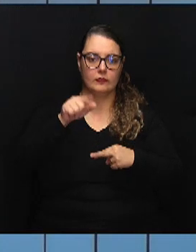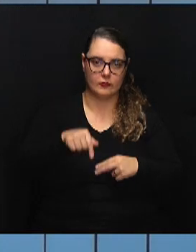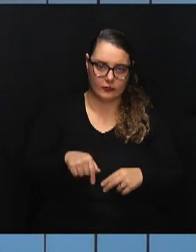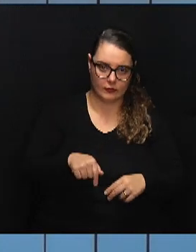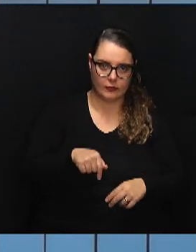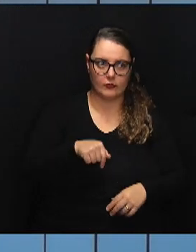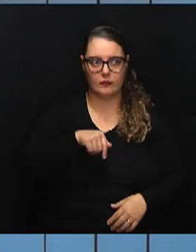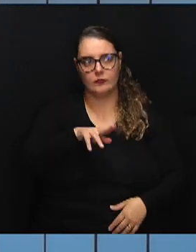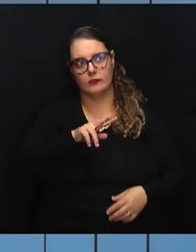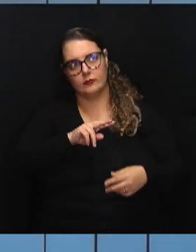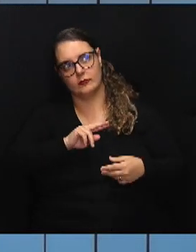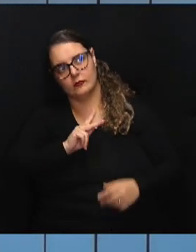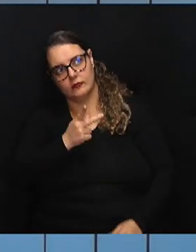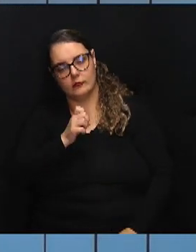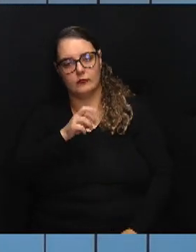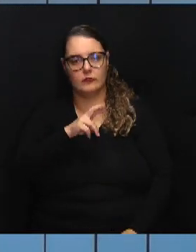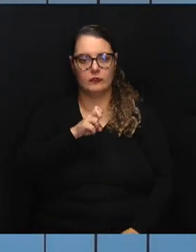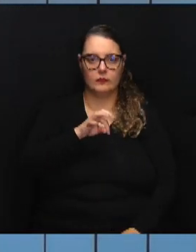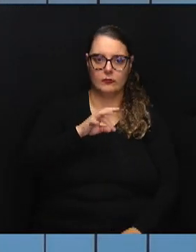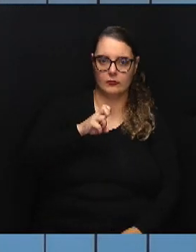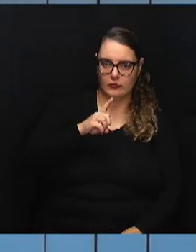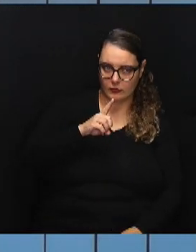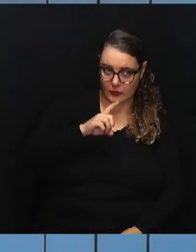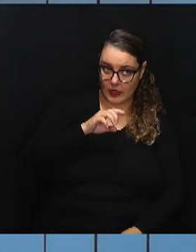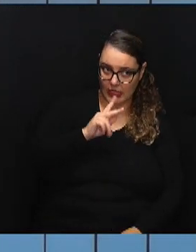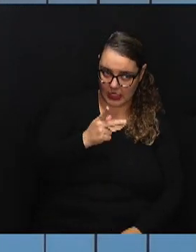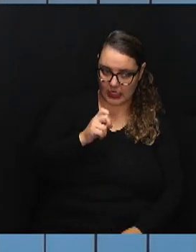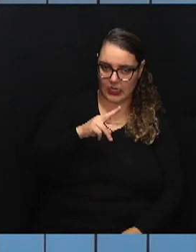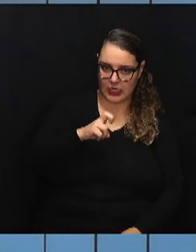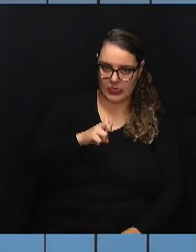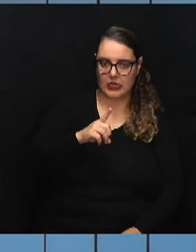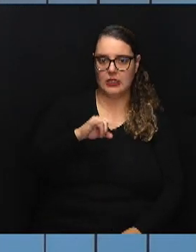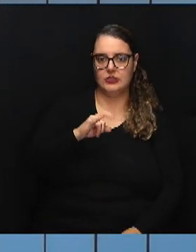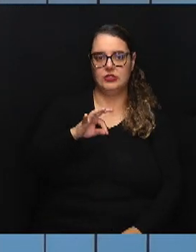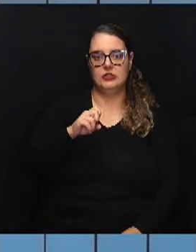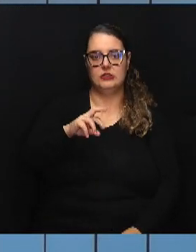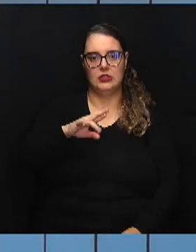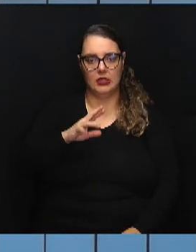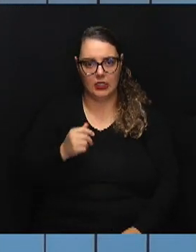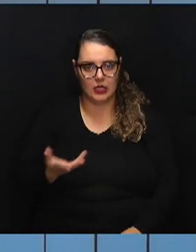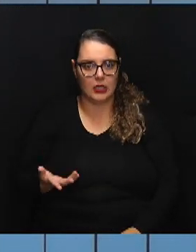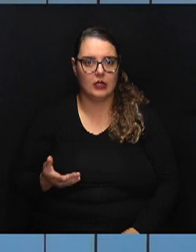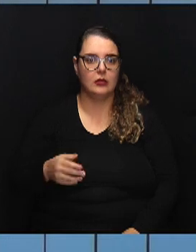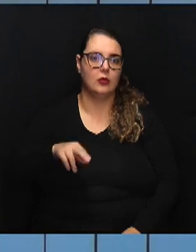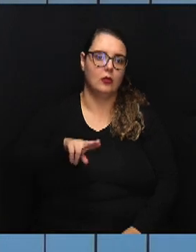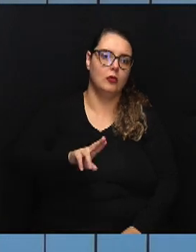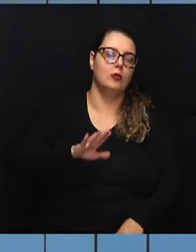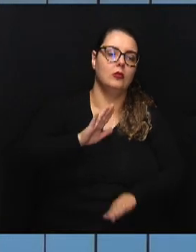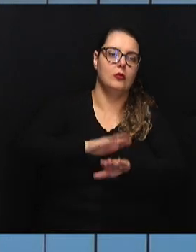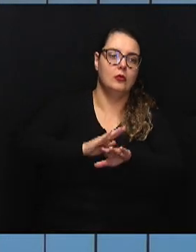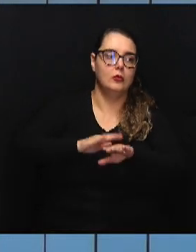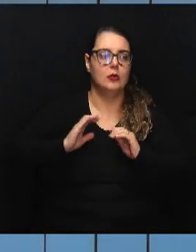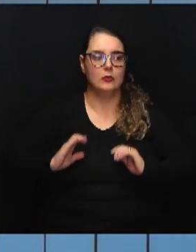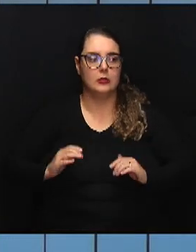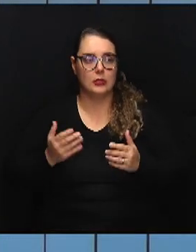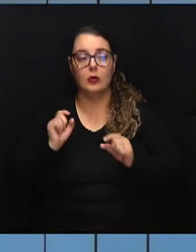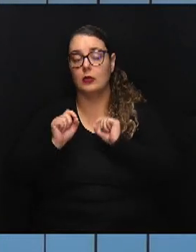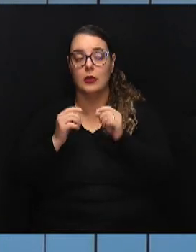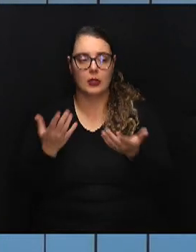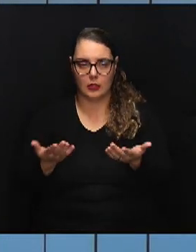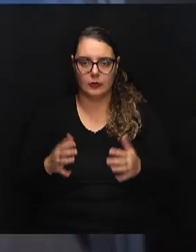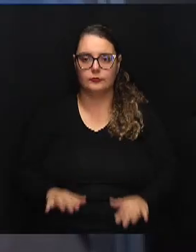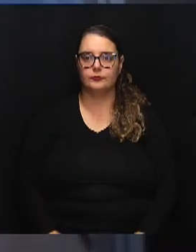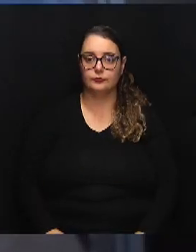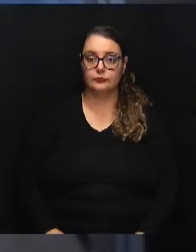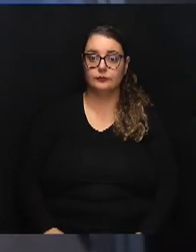mais hereditária ou é uma causa mais ambiental, né? Fatores comportamentais? Não,